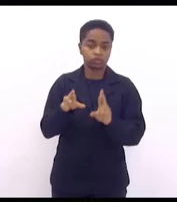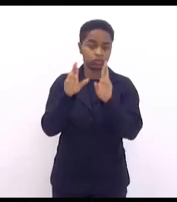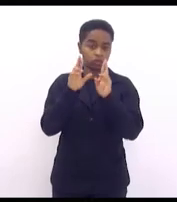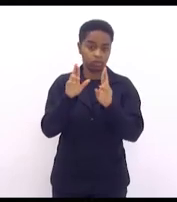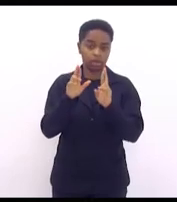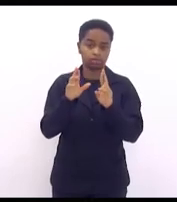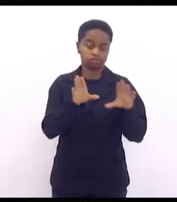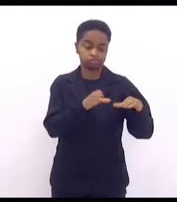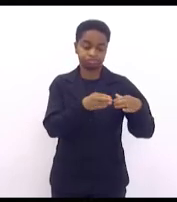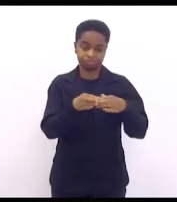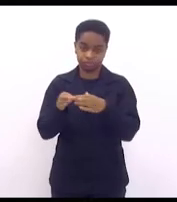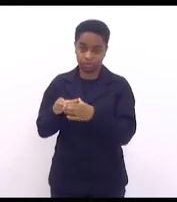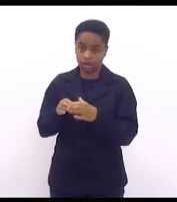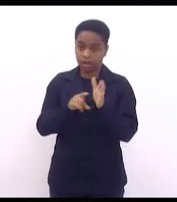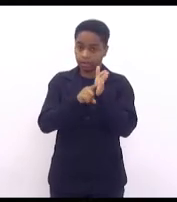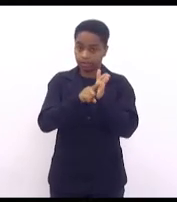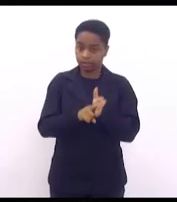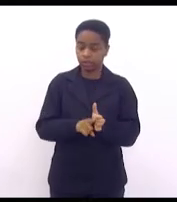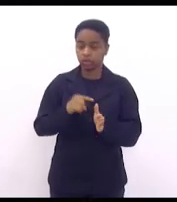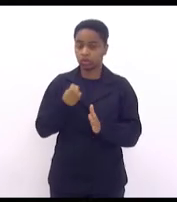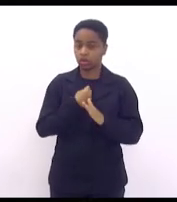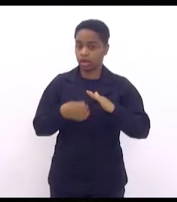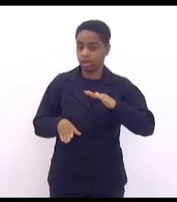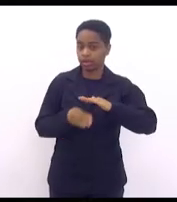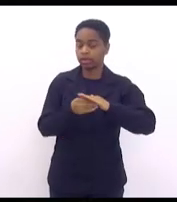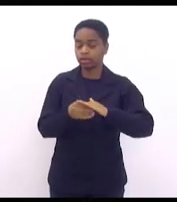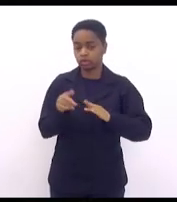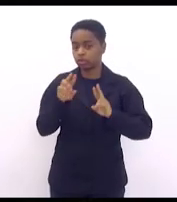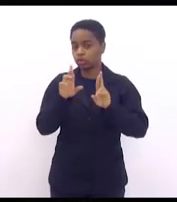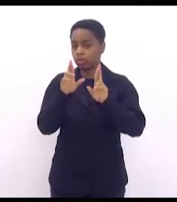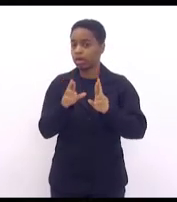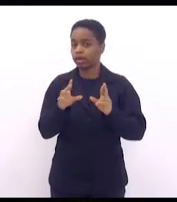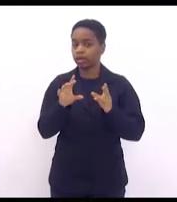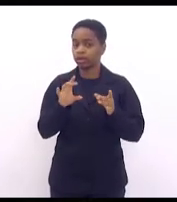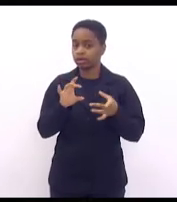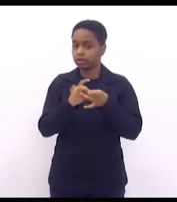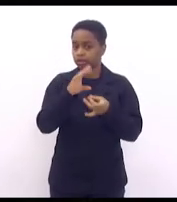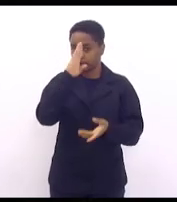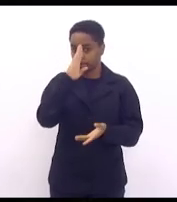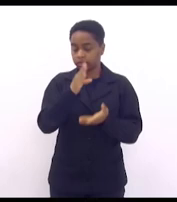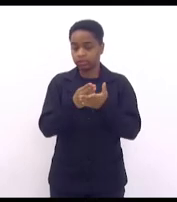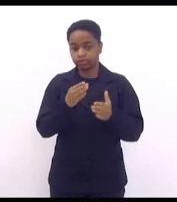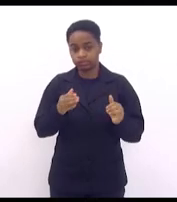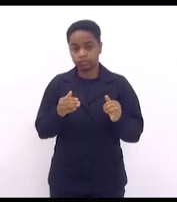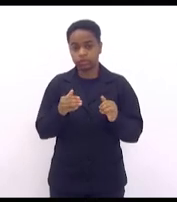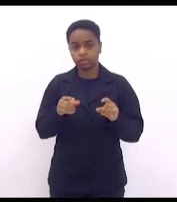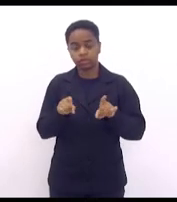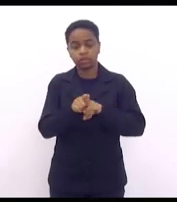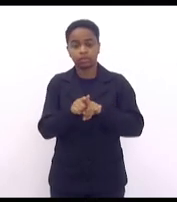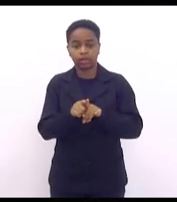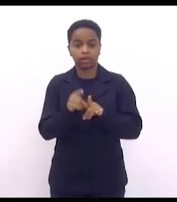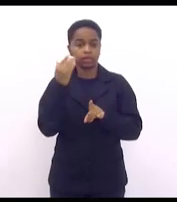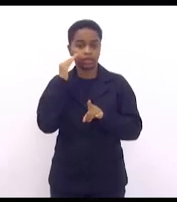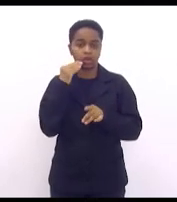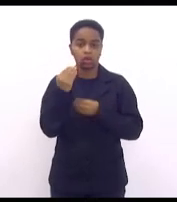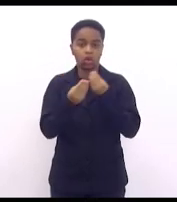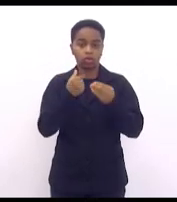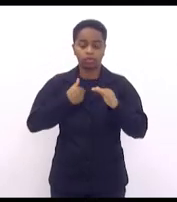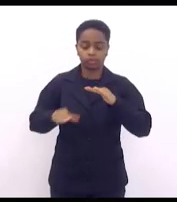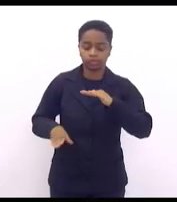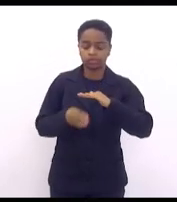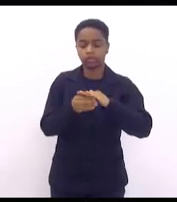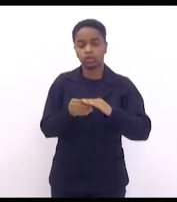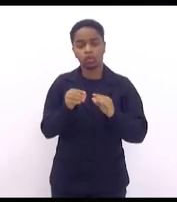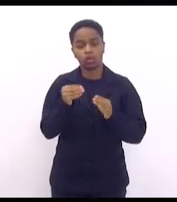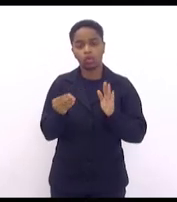as comissões que vão examinar as nossas emendas sejam sensíveis também para entender a emenda que eu apresentei, que é